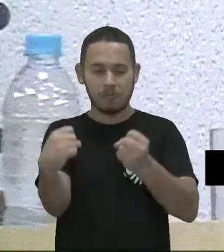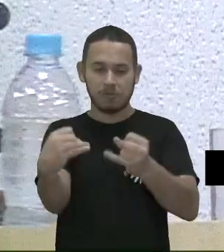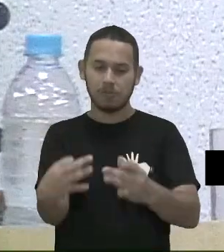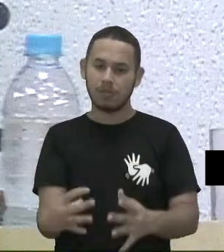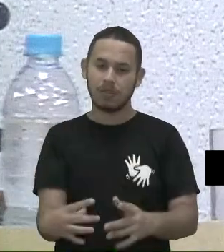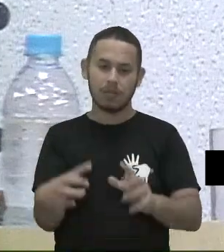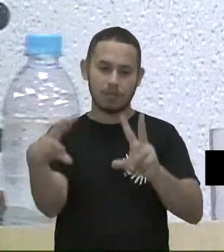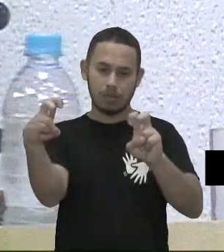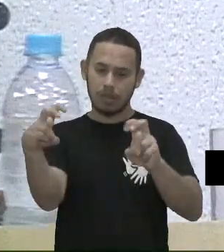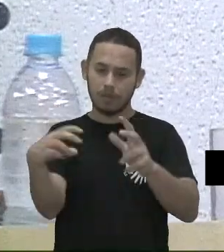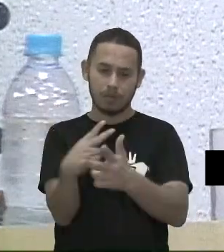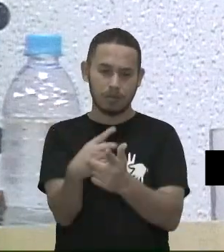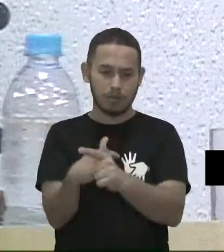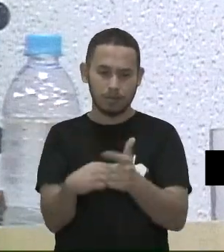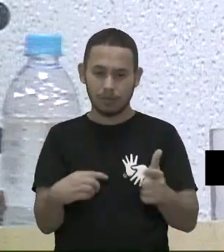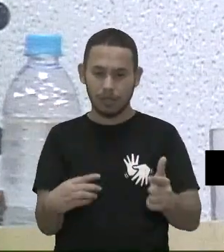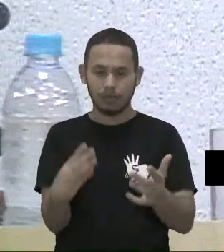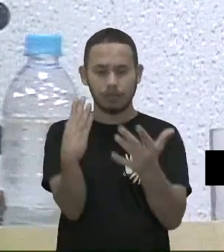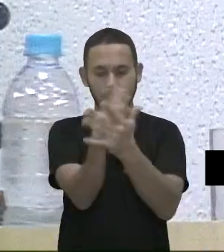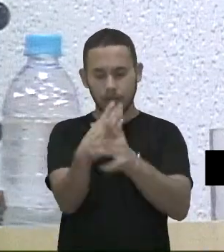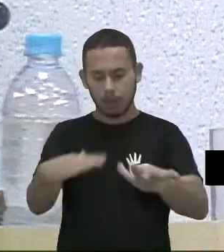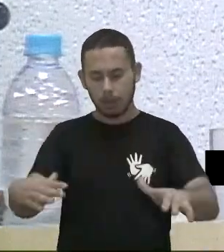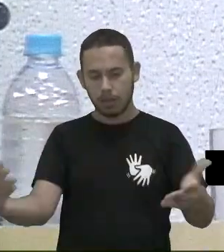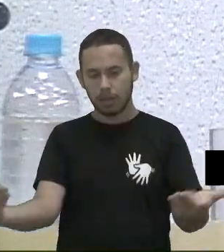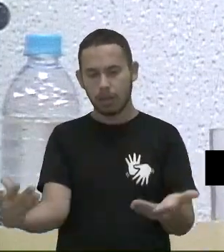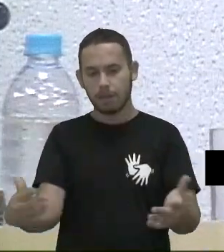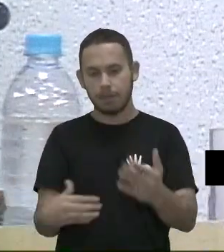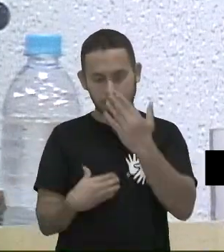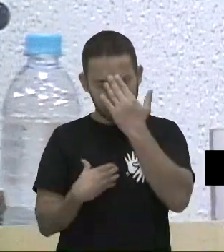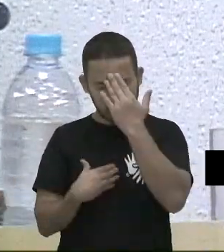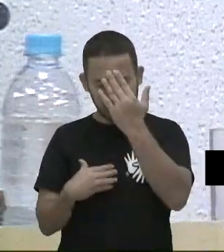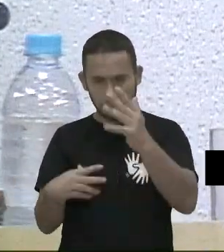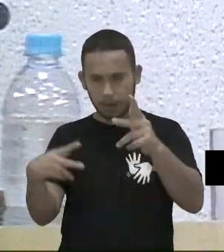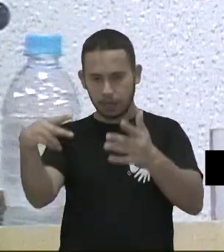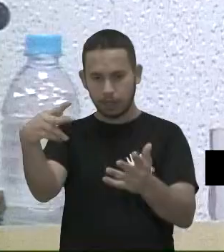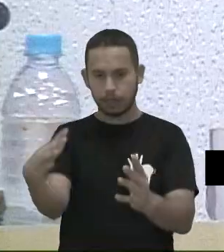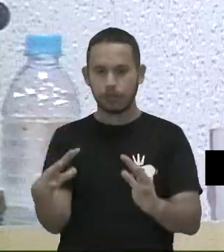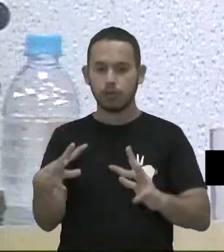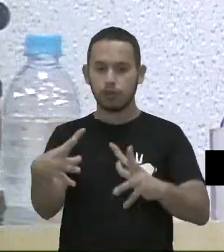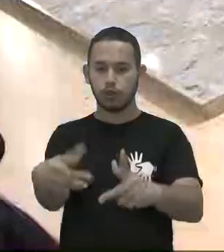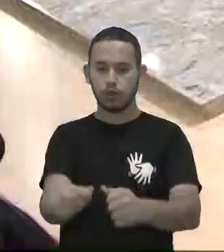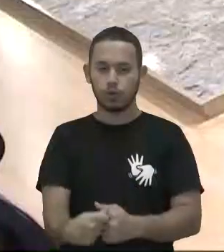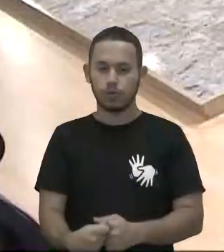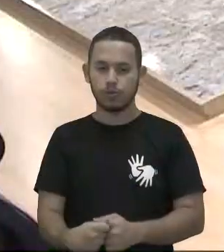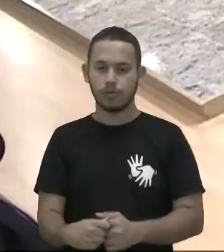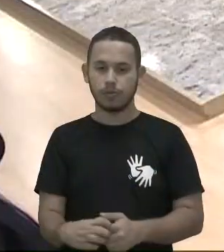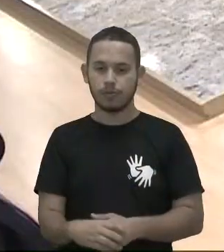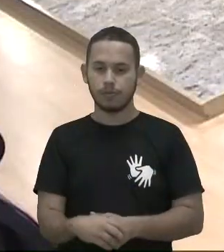tratar, declaro encerrada essa oitiva de hoje. Agradeço a participação e a compreensão de todos.